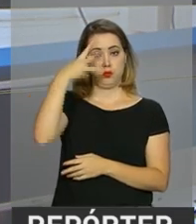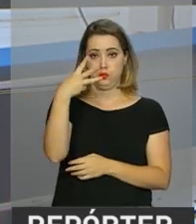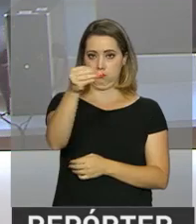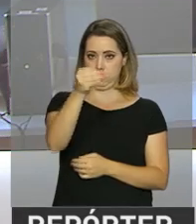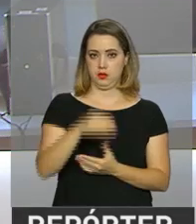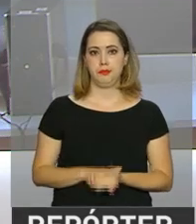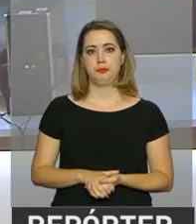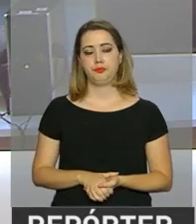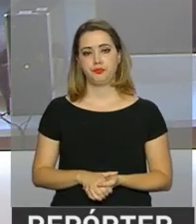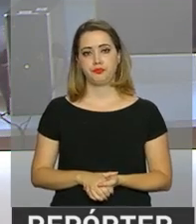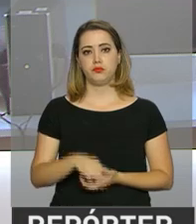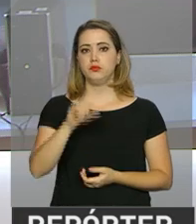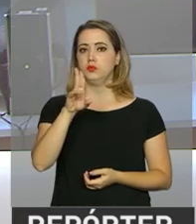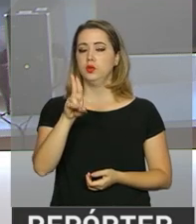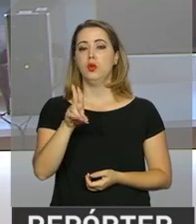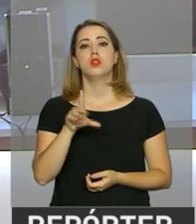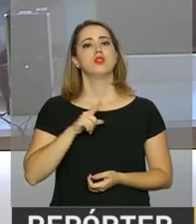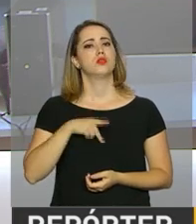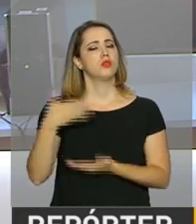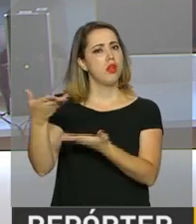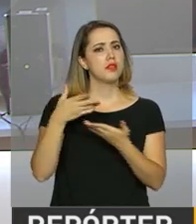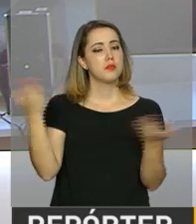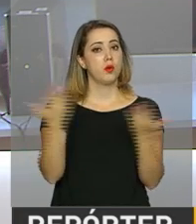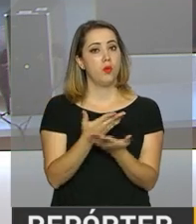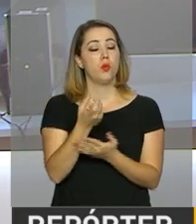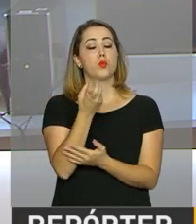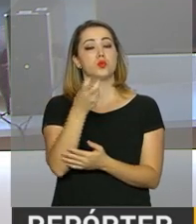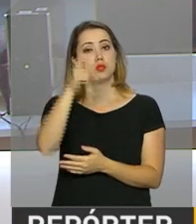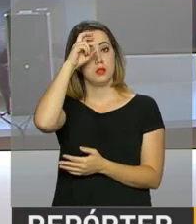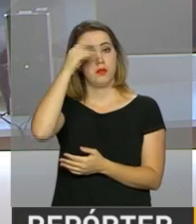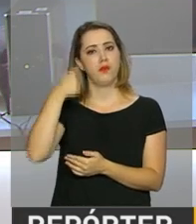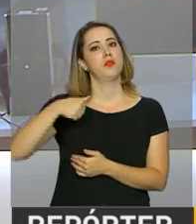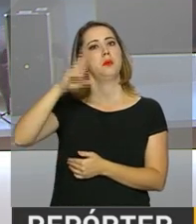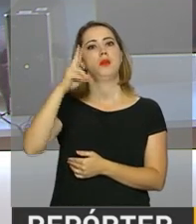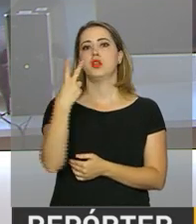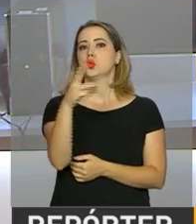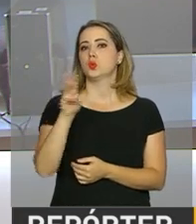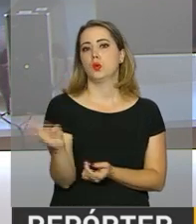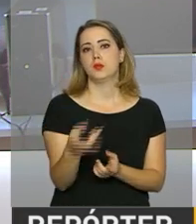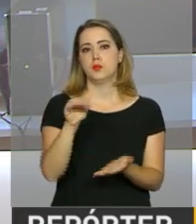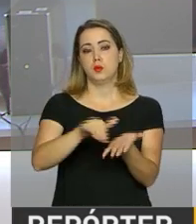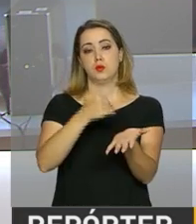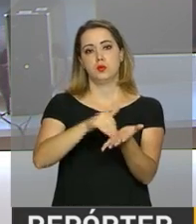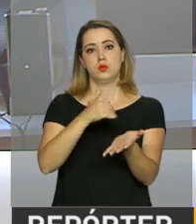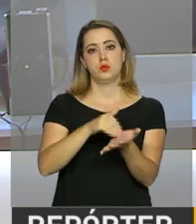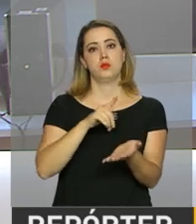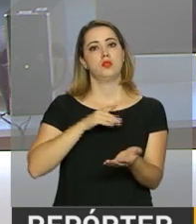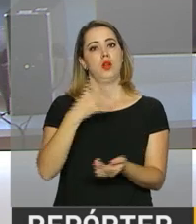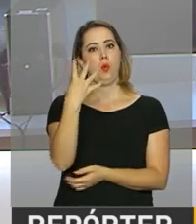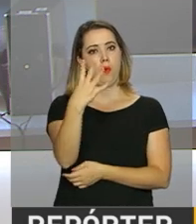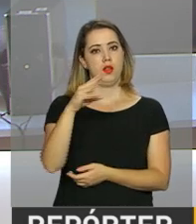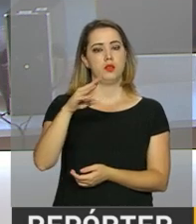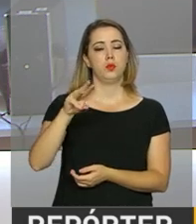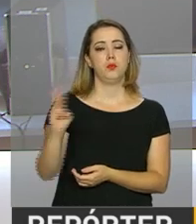30 o sizu recebeu até às 18 horas desta quinta-feira mais de 2 milhões de inscritos com 4 milhões de